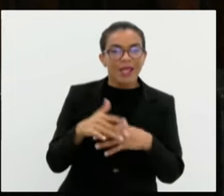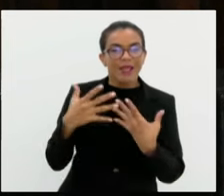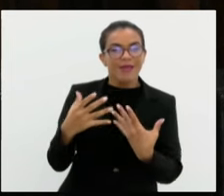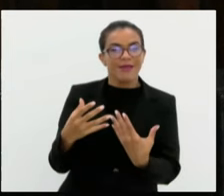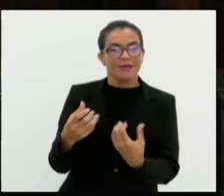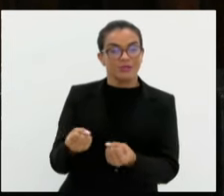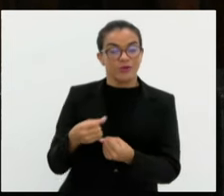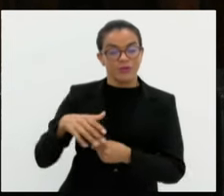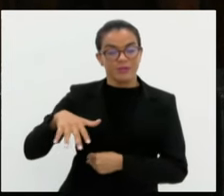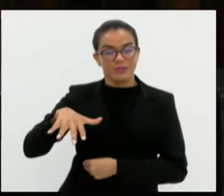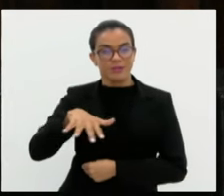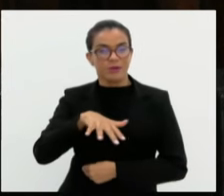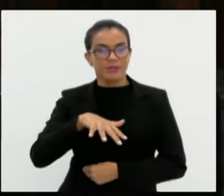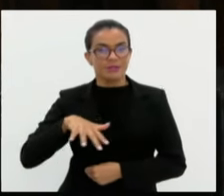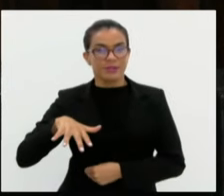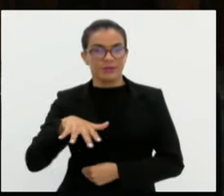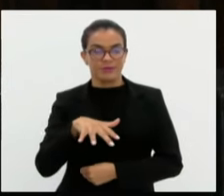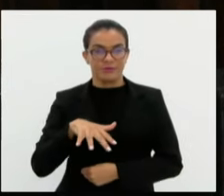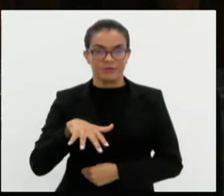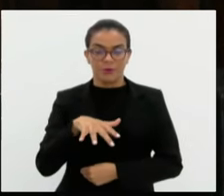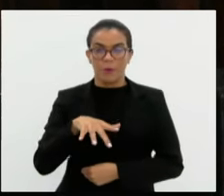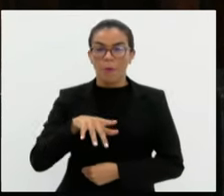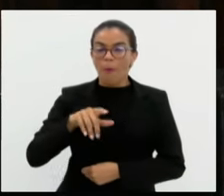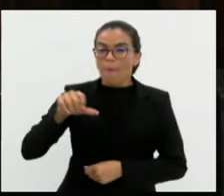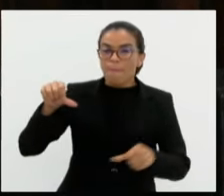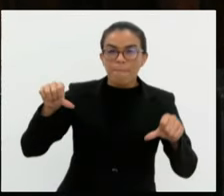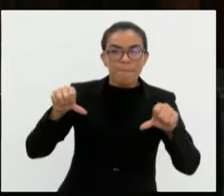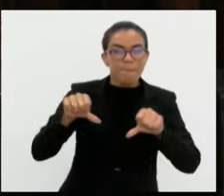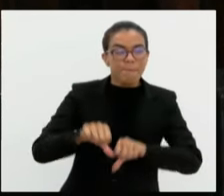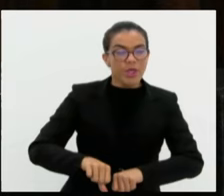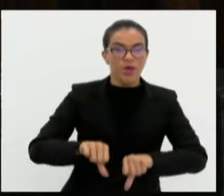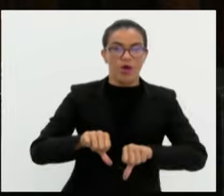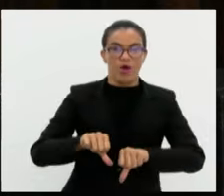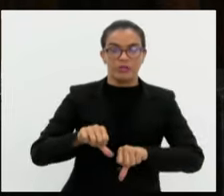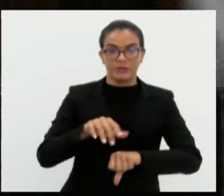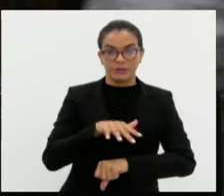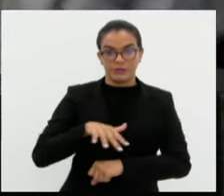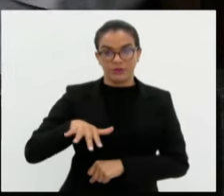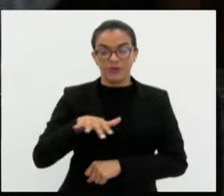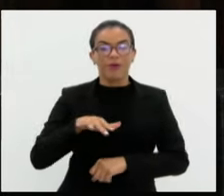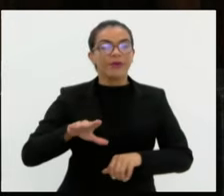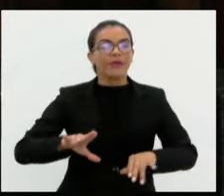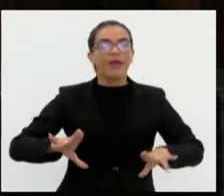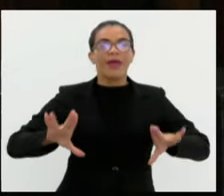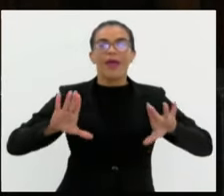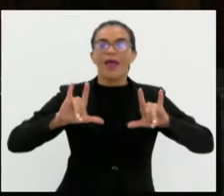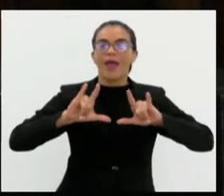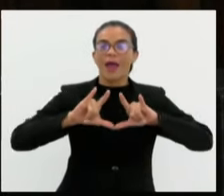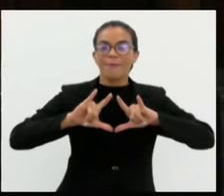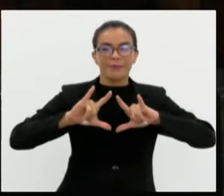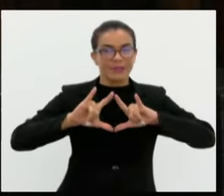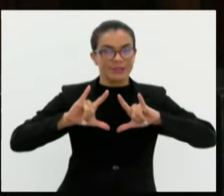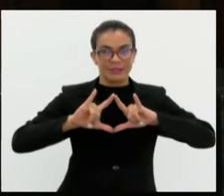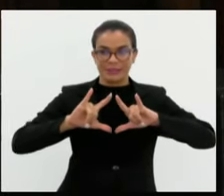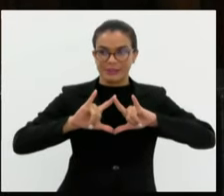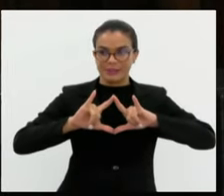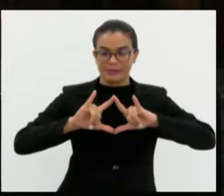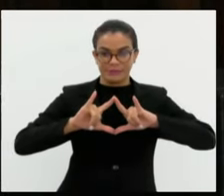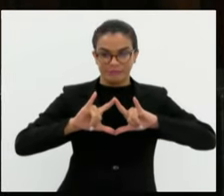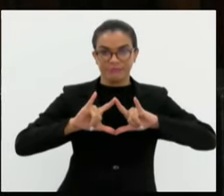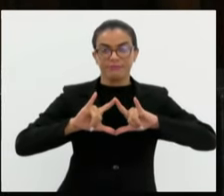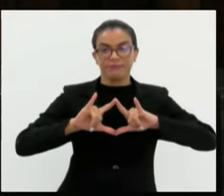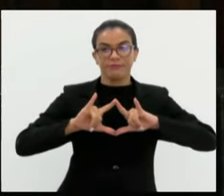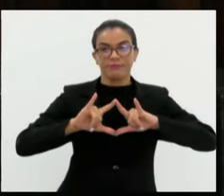num caso envolvendo o pior drama desse Estado, que é a milícia, numa medida inédita, dura e corajosa